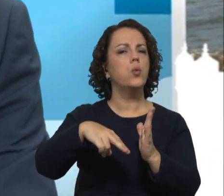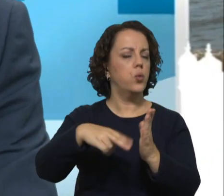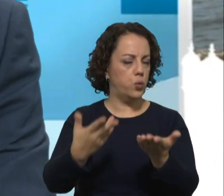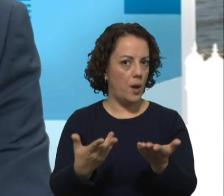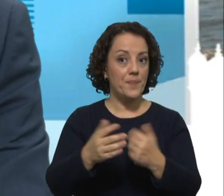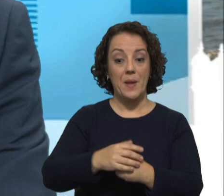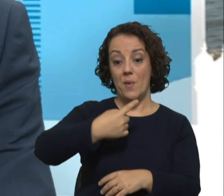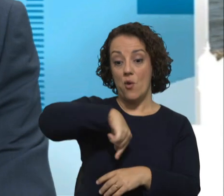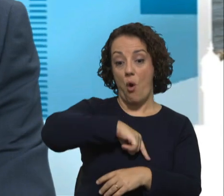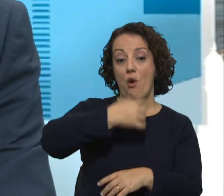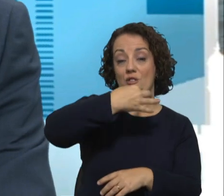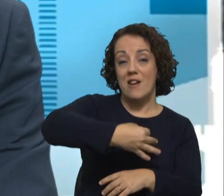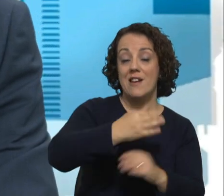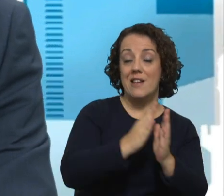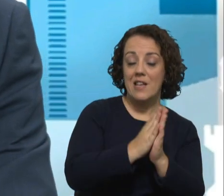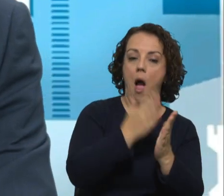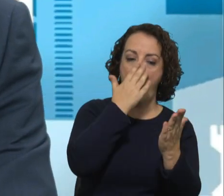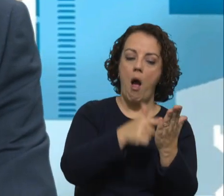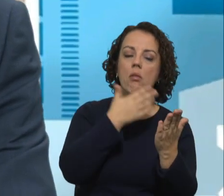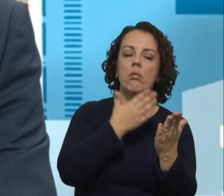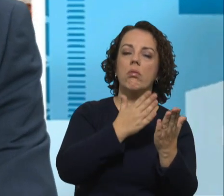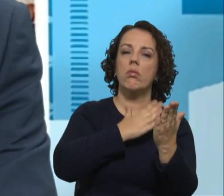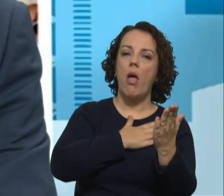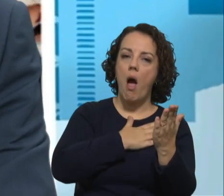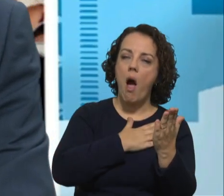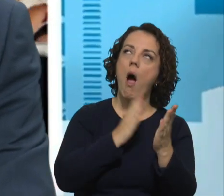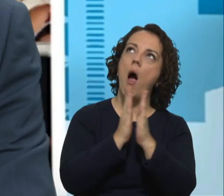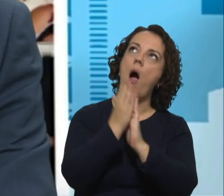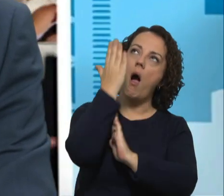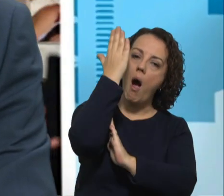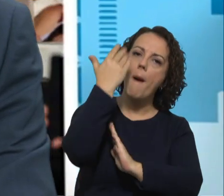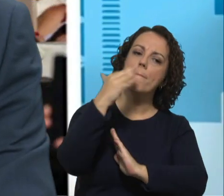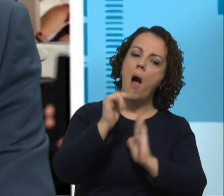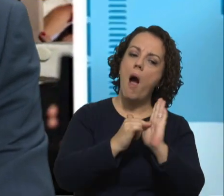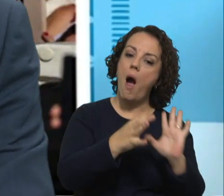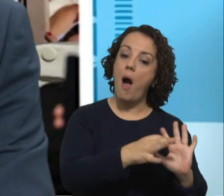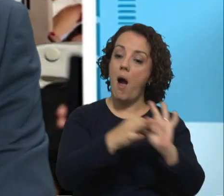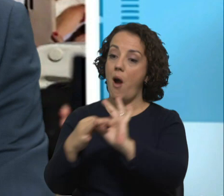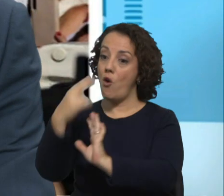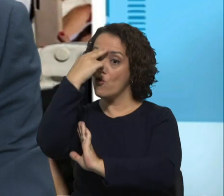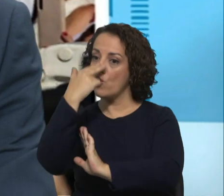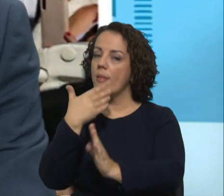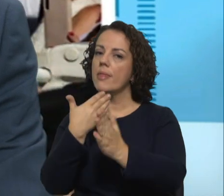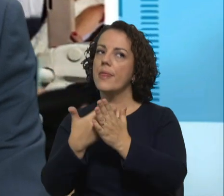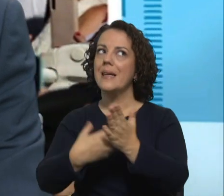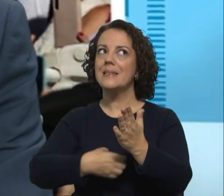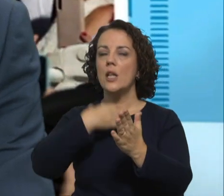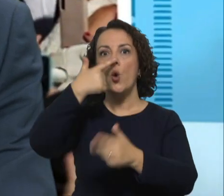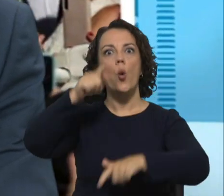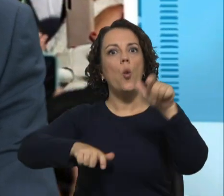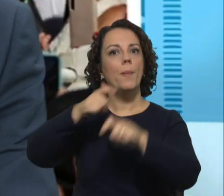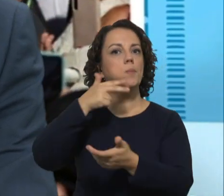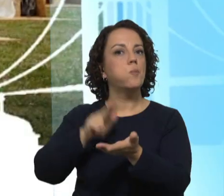revelação divina, palavra divina, mas é palavra divina em palavras humanas e é preciso conhecer bem estas palavras humanas